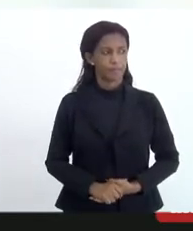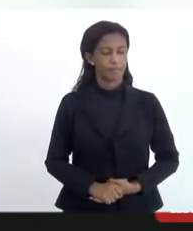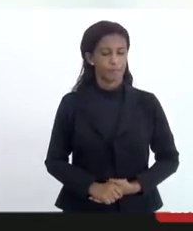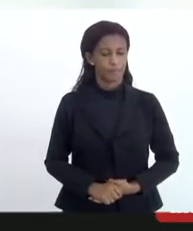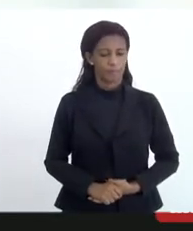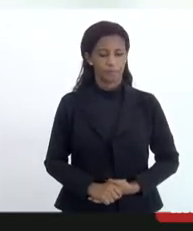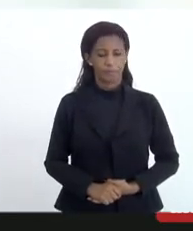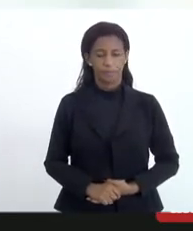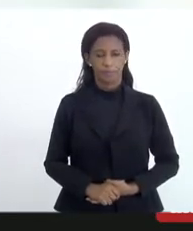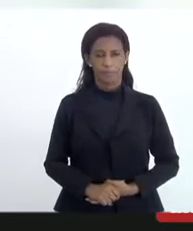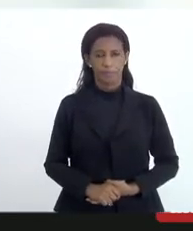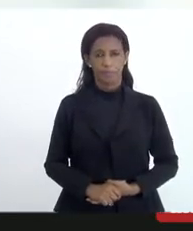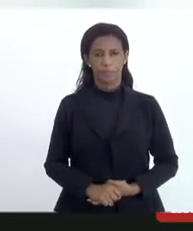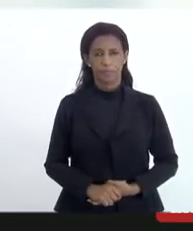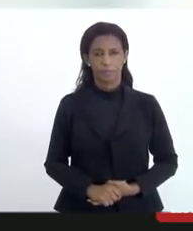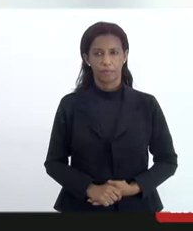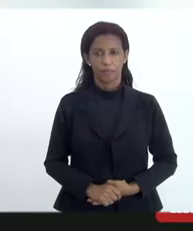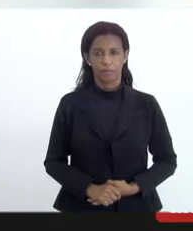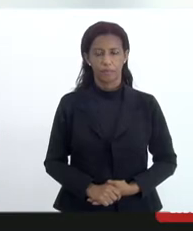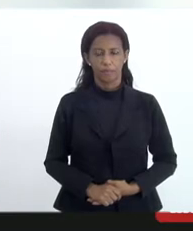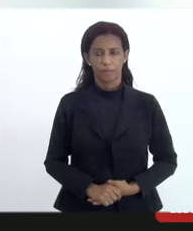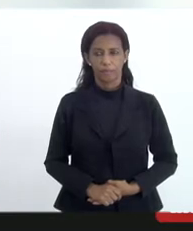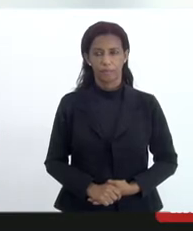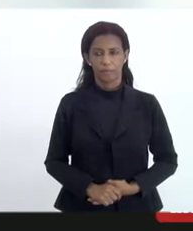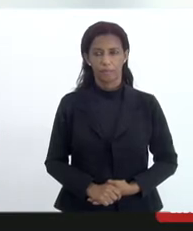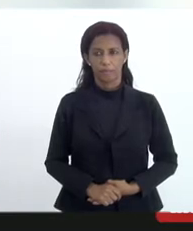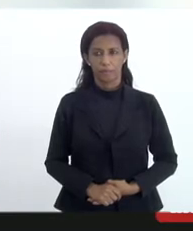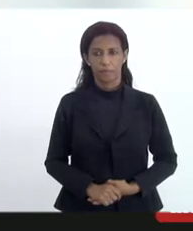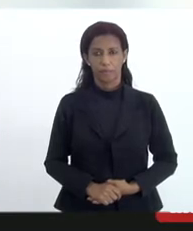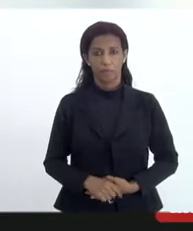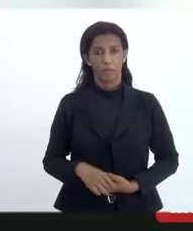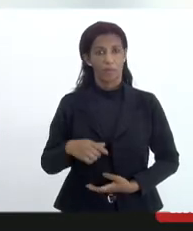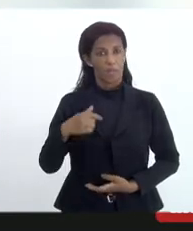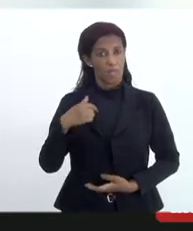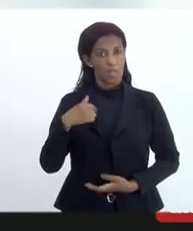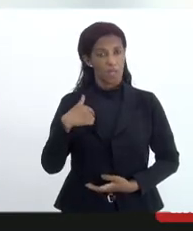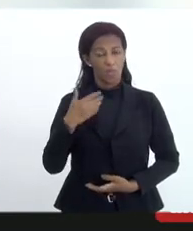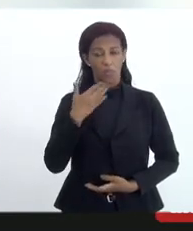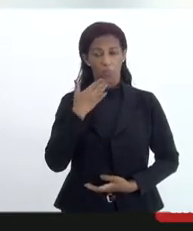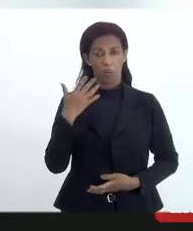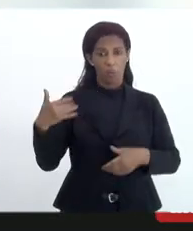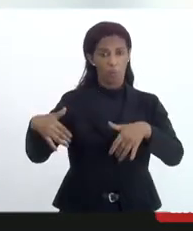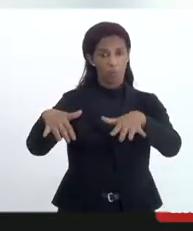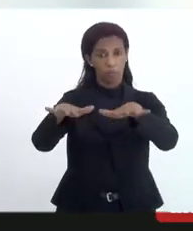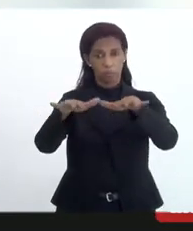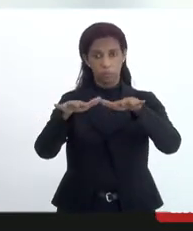eu vou submeter ao plenário da CPI,